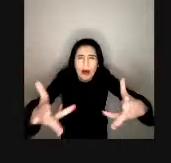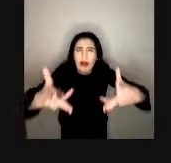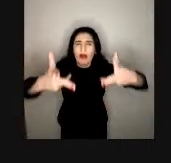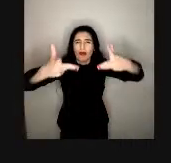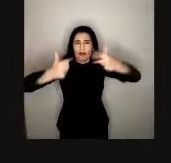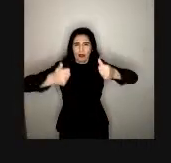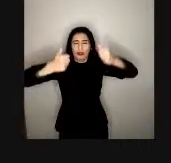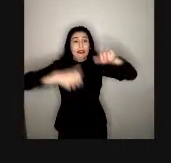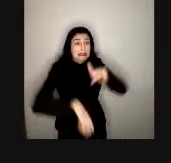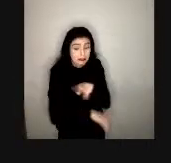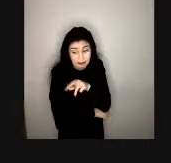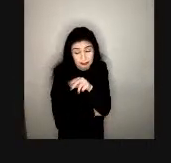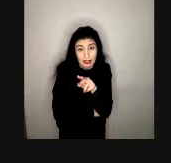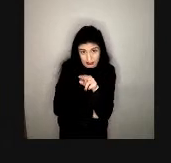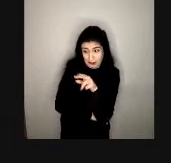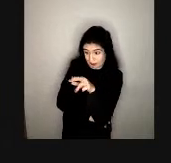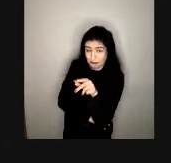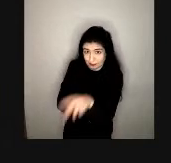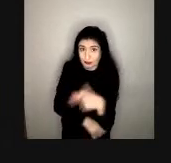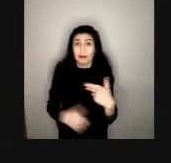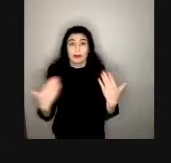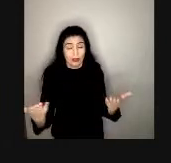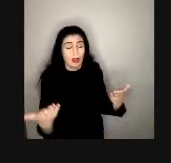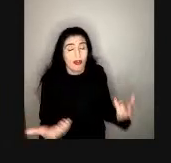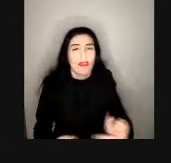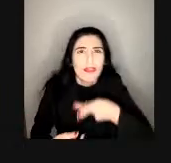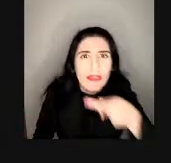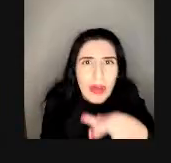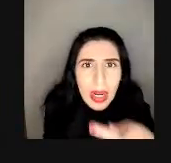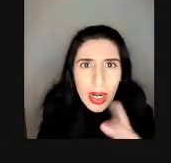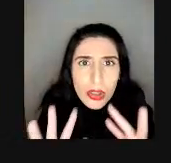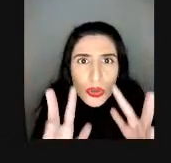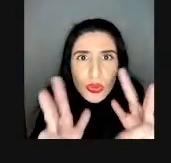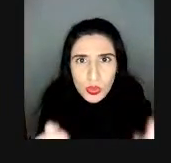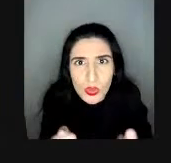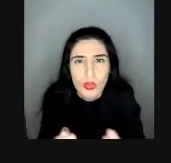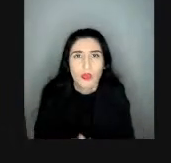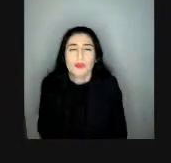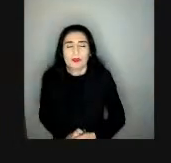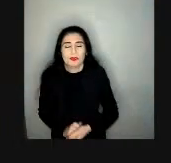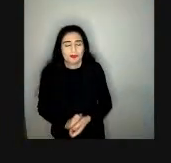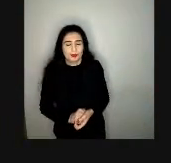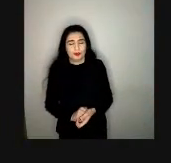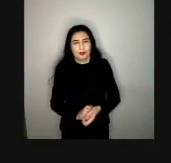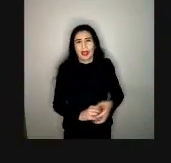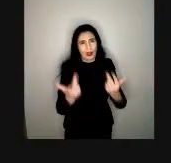incrível, vai contar tudo isso para nós, né, Odão? Uhum.